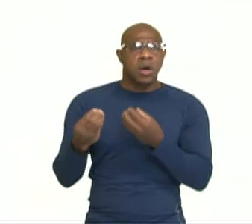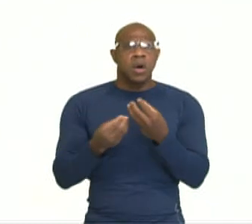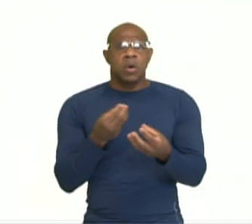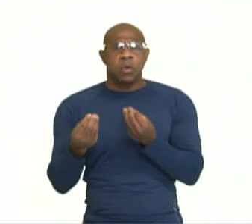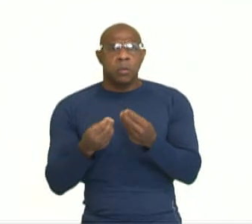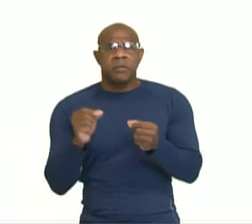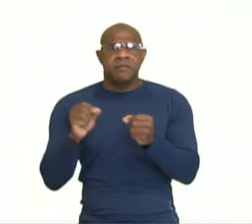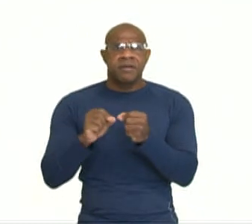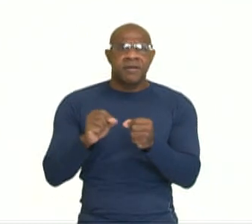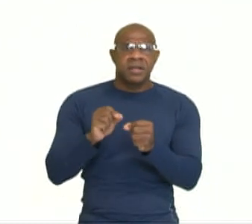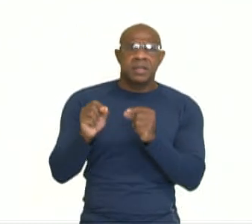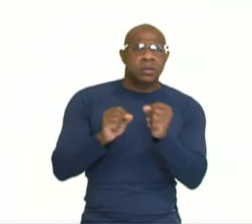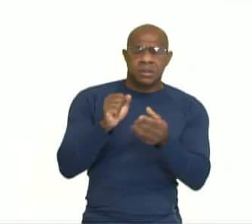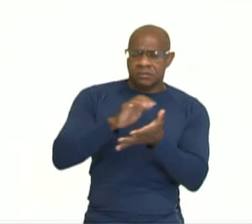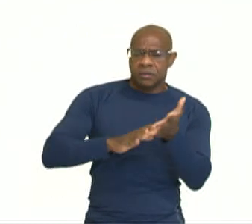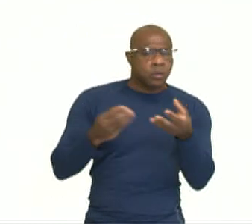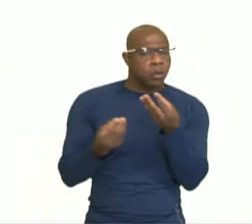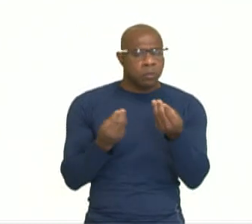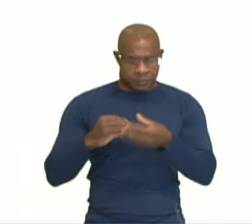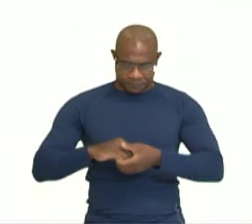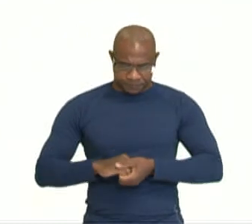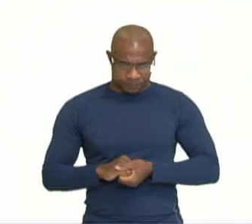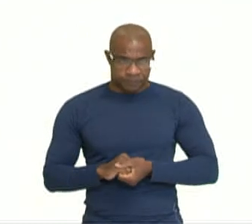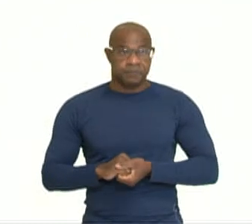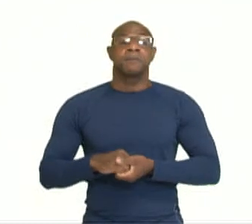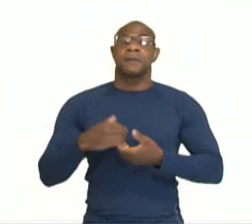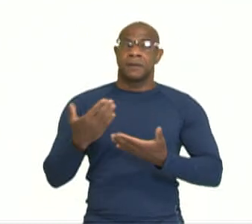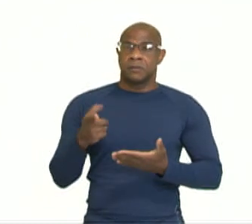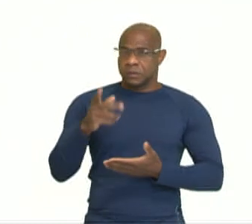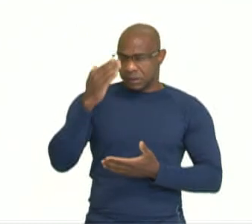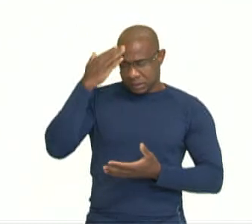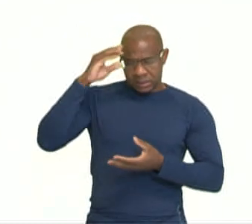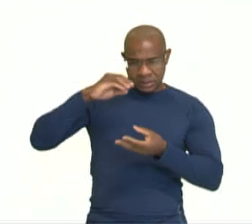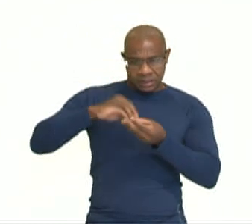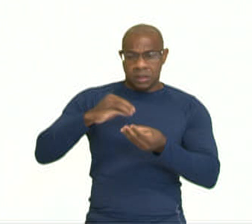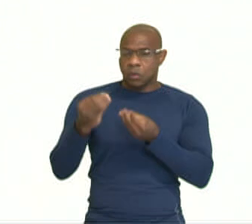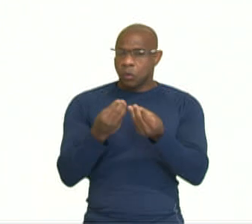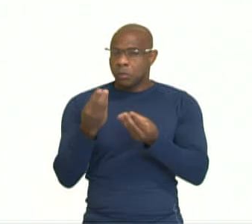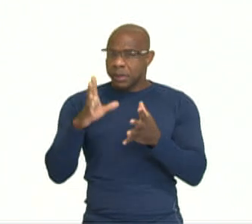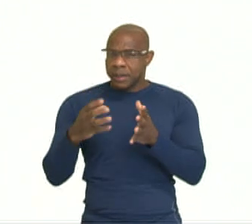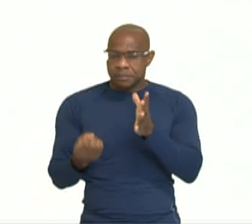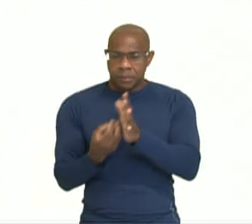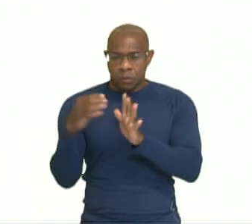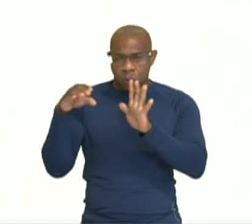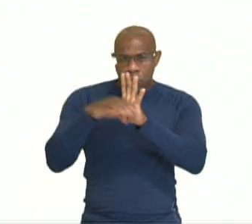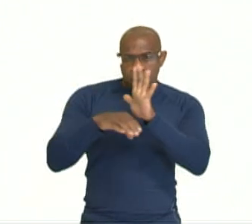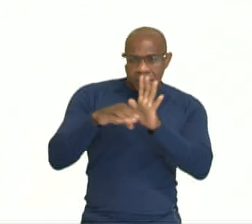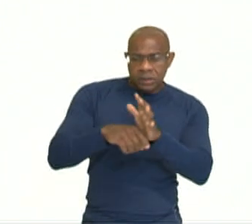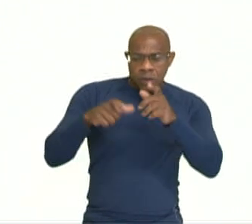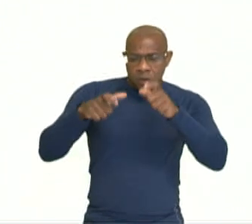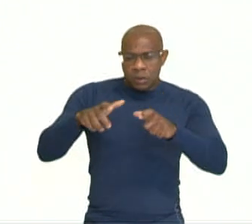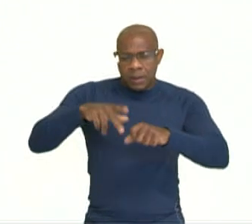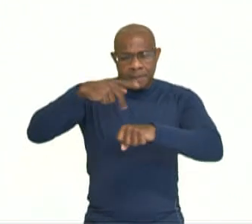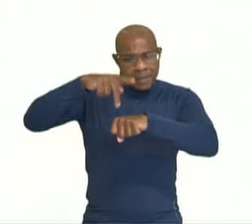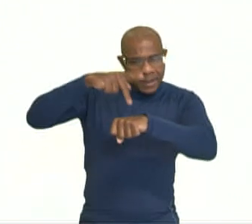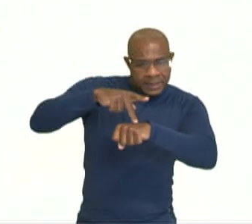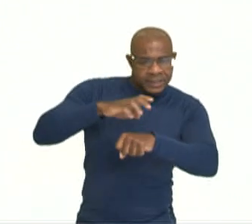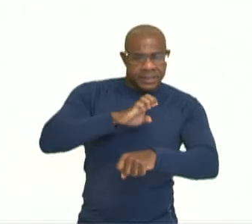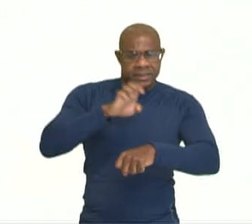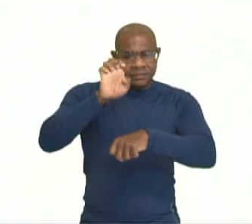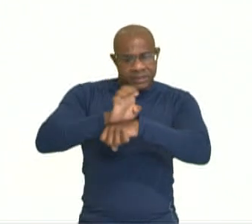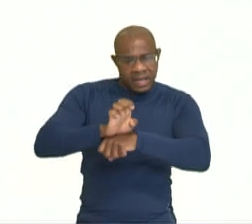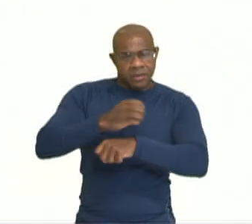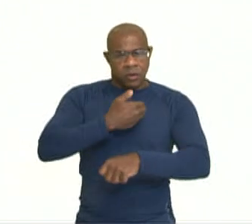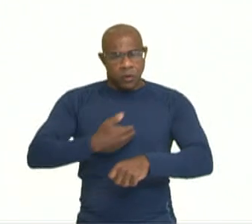vai fazer aqui nessa atividade? Olha, agora que você entendeu como é a articulação dos conceitos de território, país, estado e